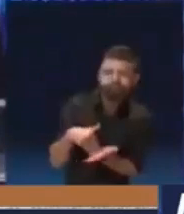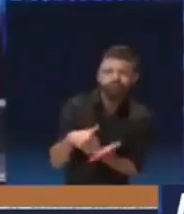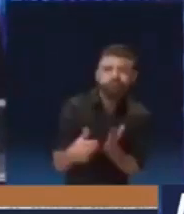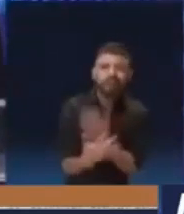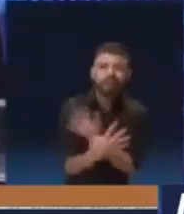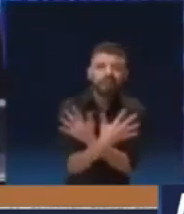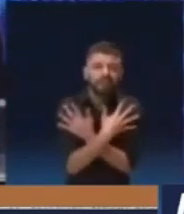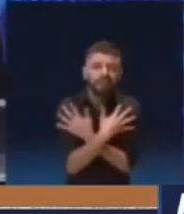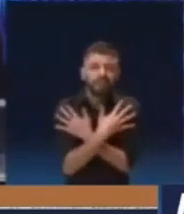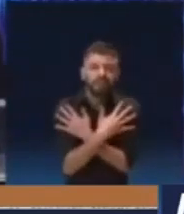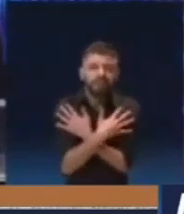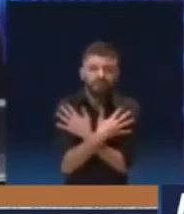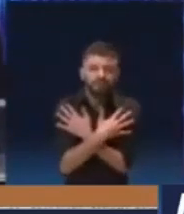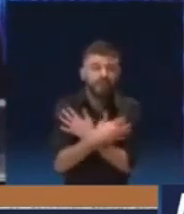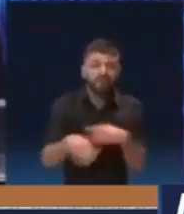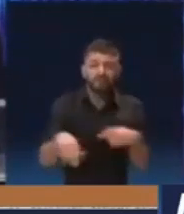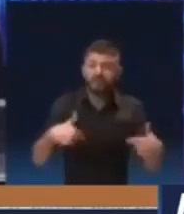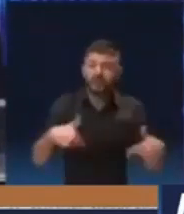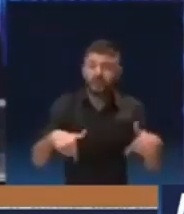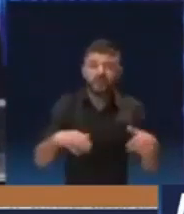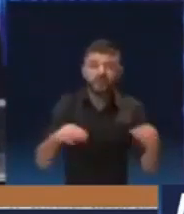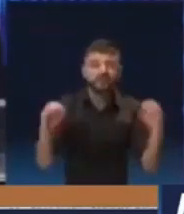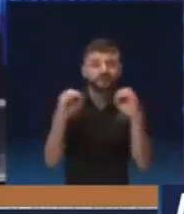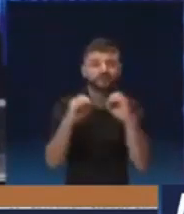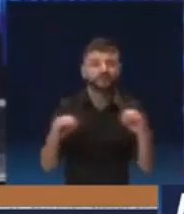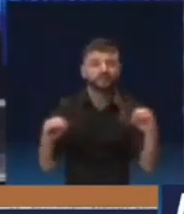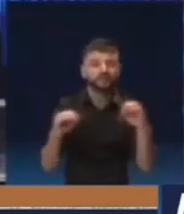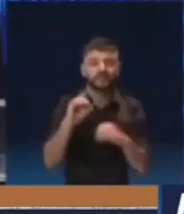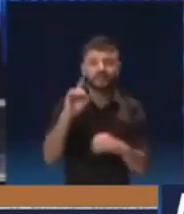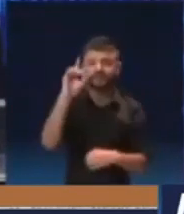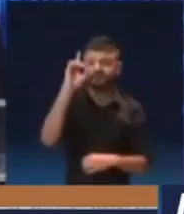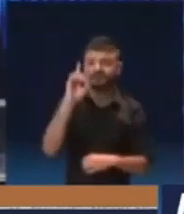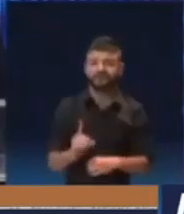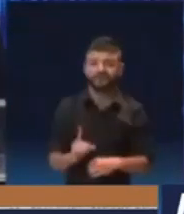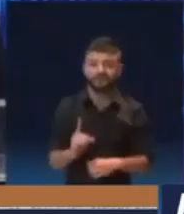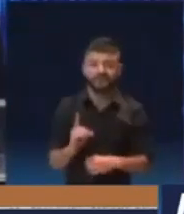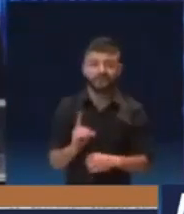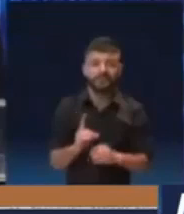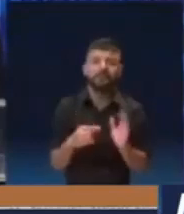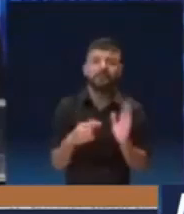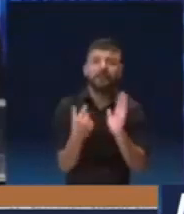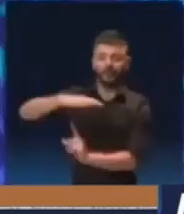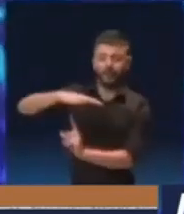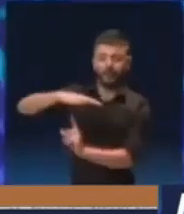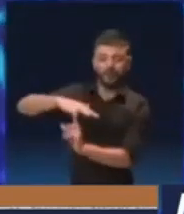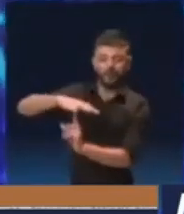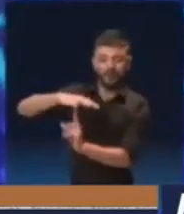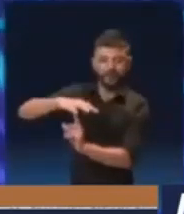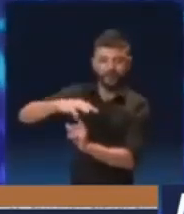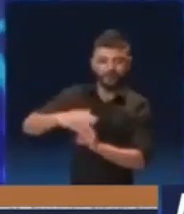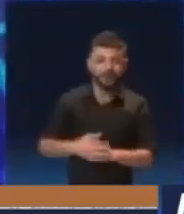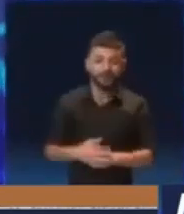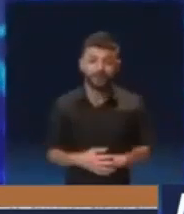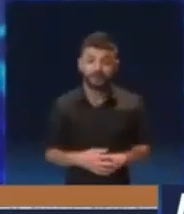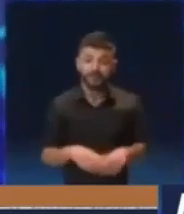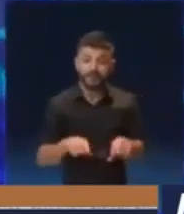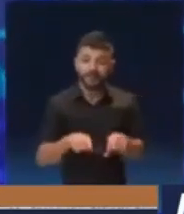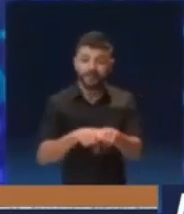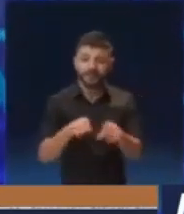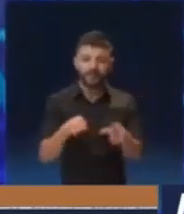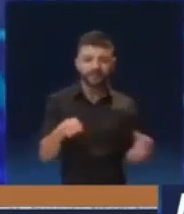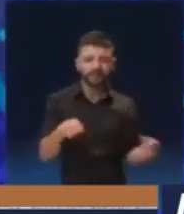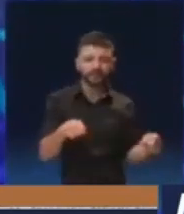uma folga grande, ele provavelmente está raciocinando. Se ele vai a um debate, todos os outros que não